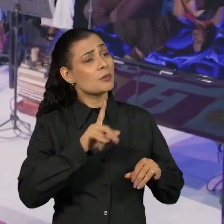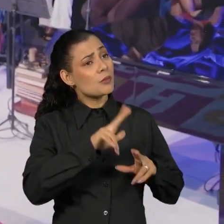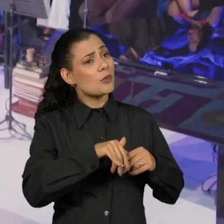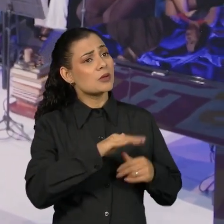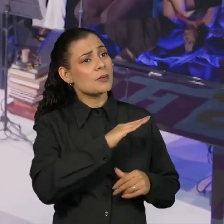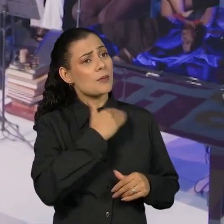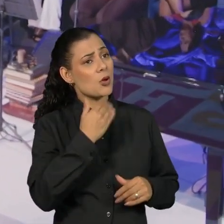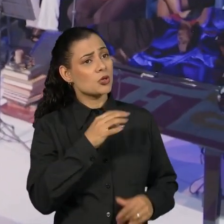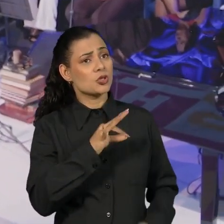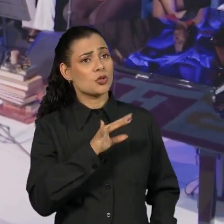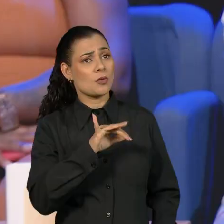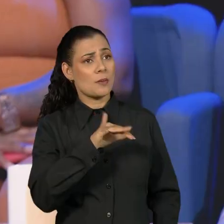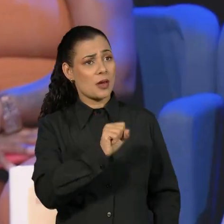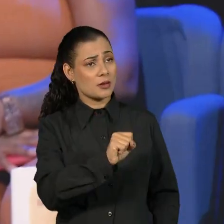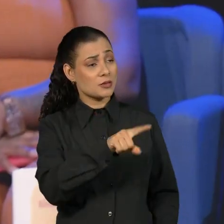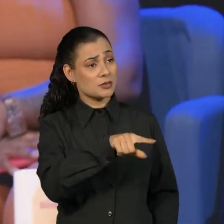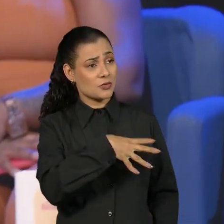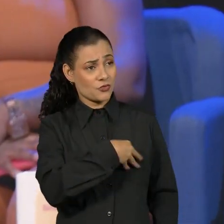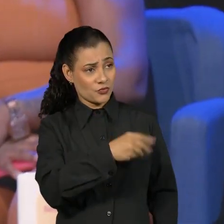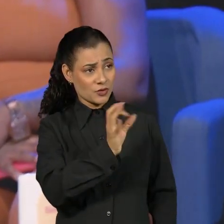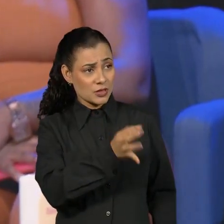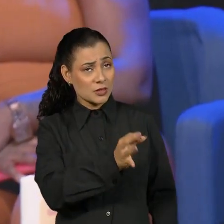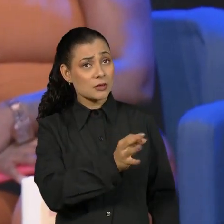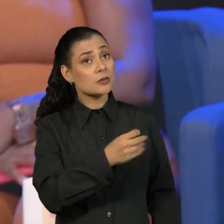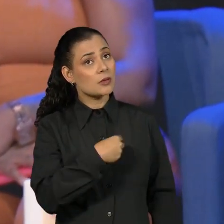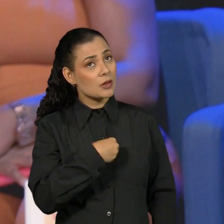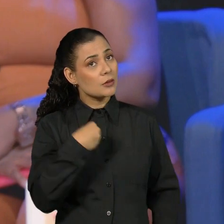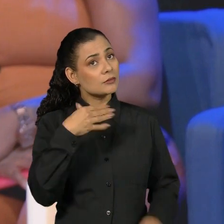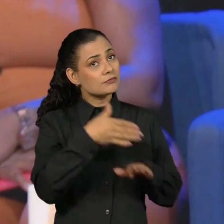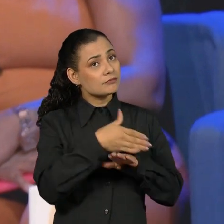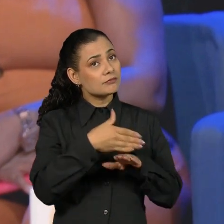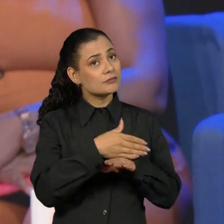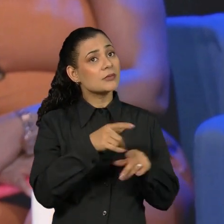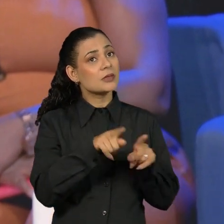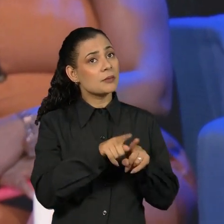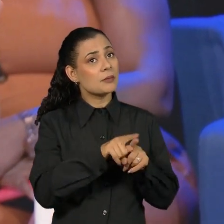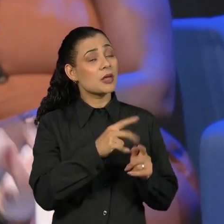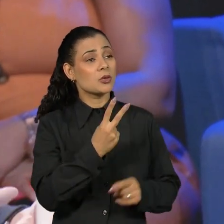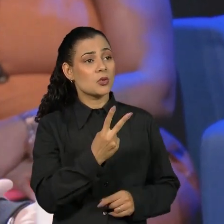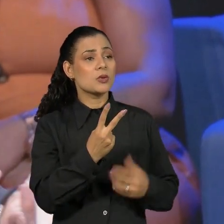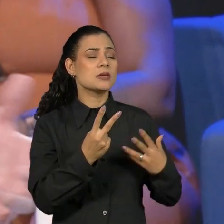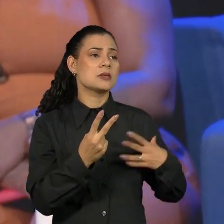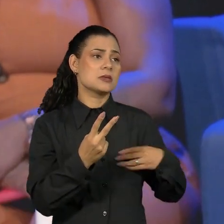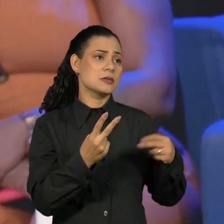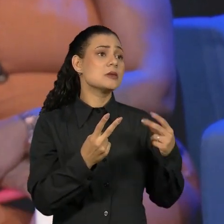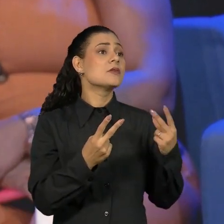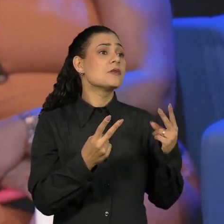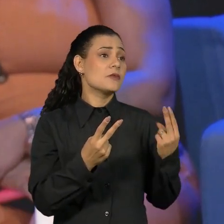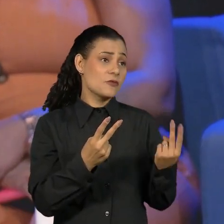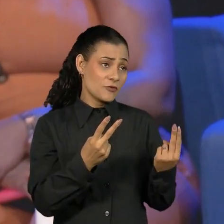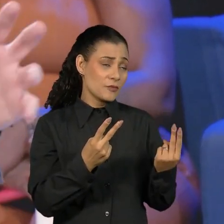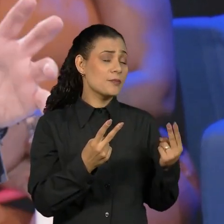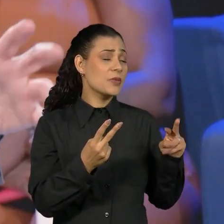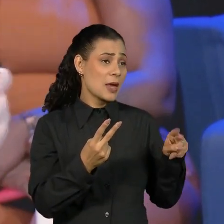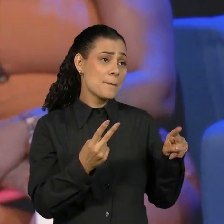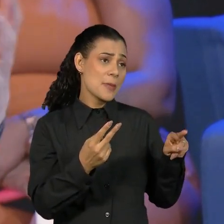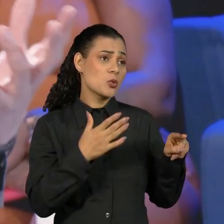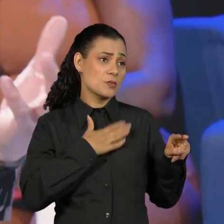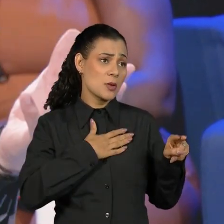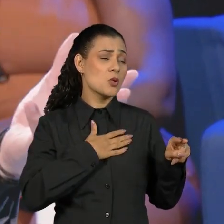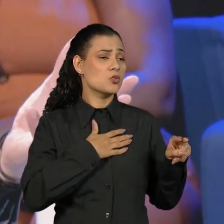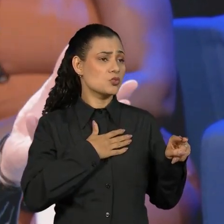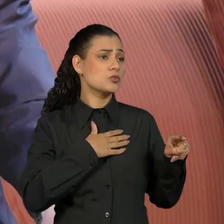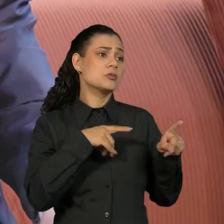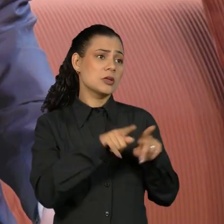do Tomás, né? Filho. Eu vivi isso em casa, nós perdemos, né? Eu perdi 2 irmãos, então os meus pais perderam 2 filhos. E é claro que